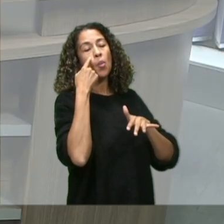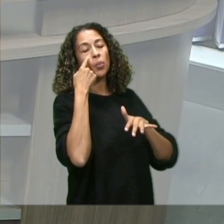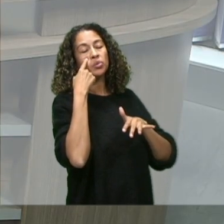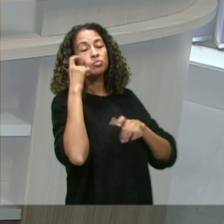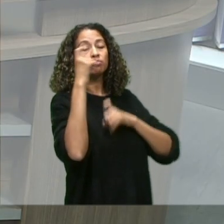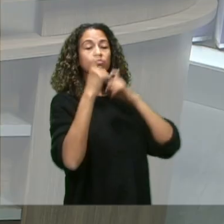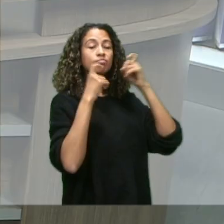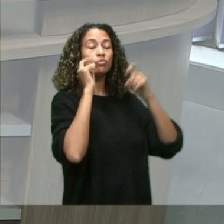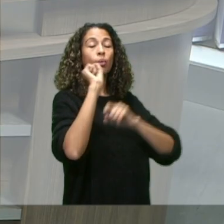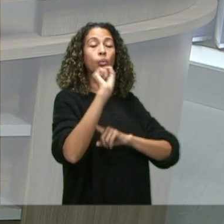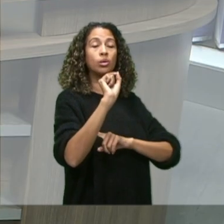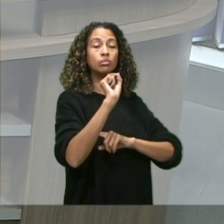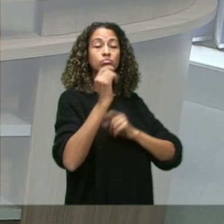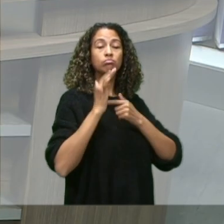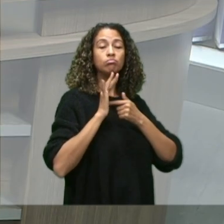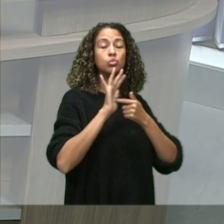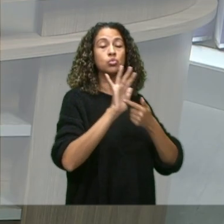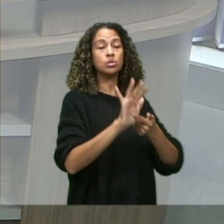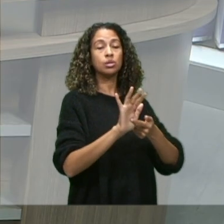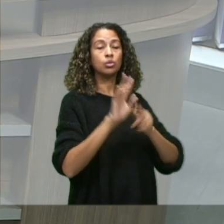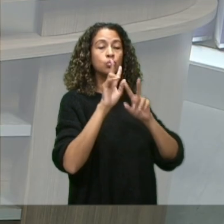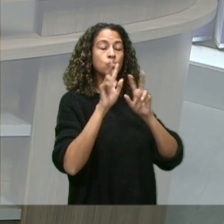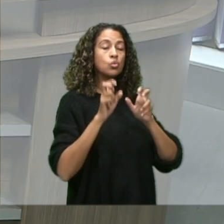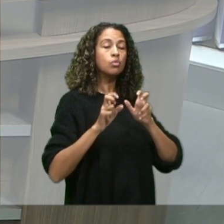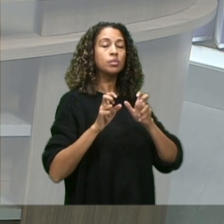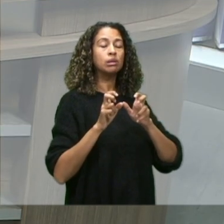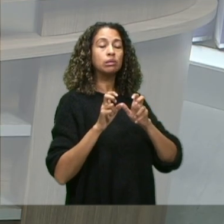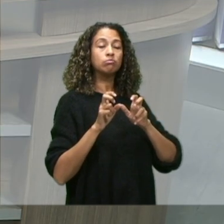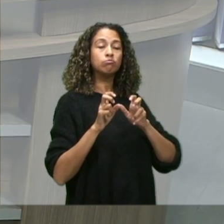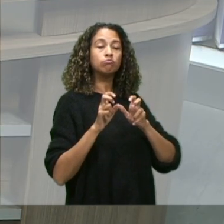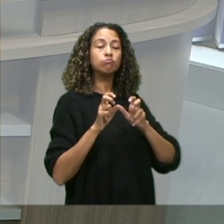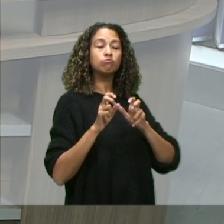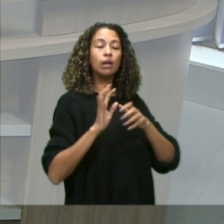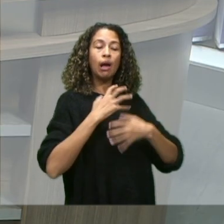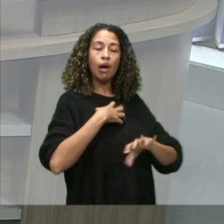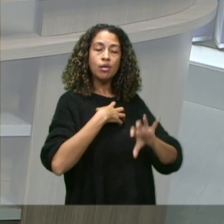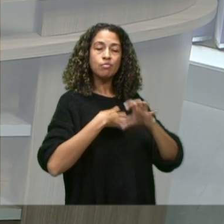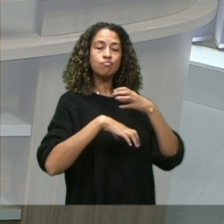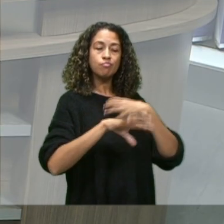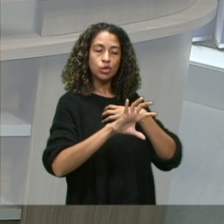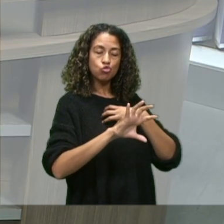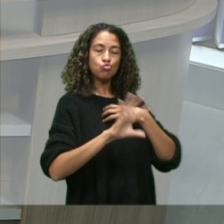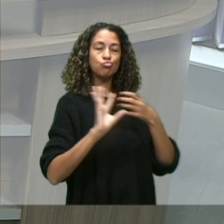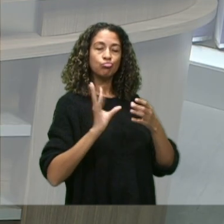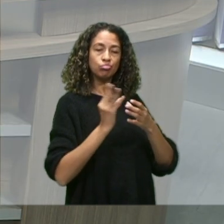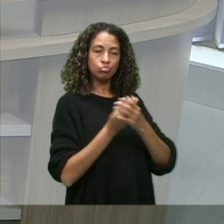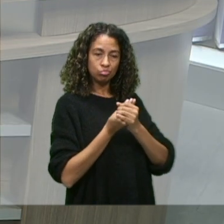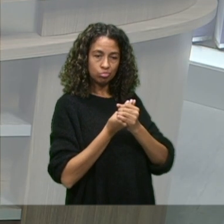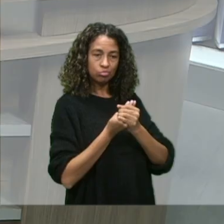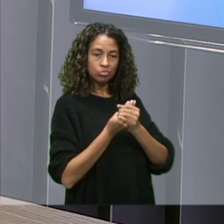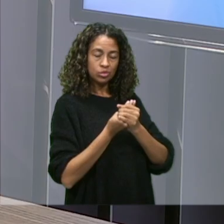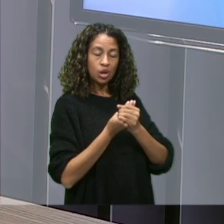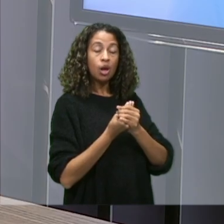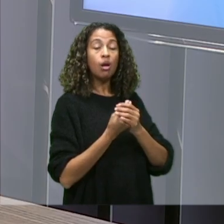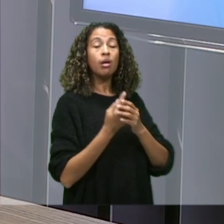foi apresentar o tema da tolerância e da empatia, inclusive com o viés